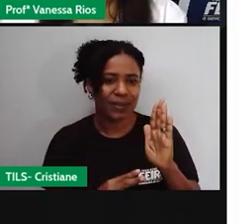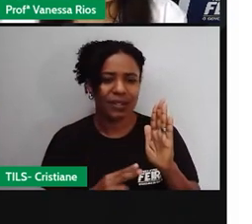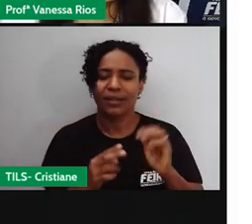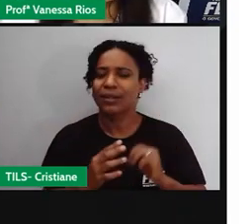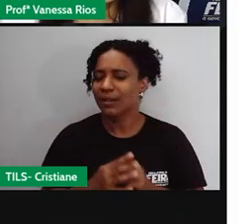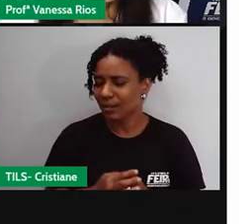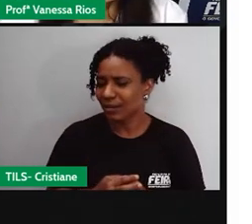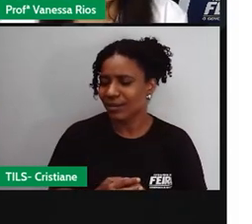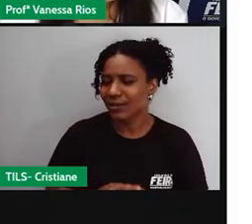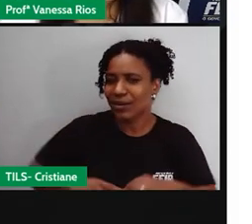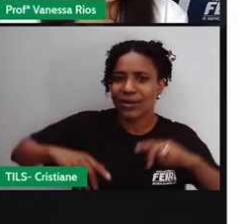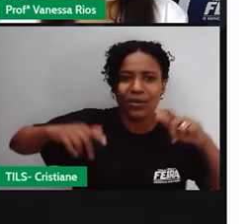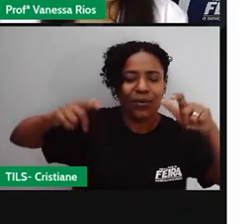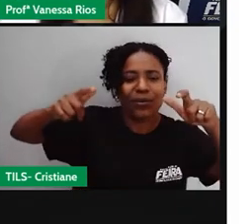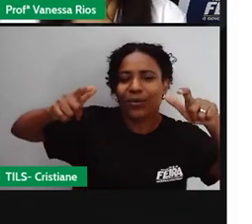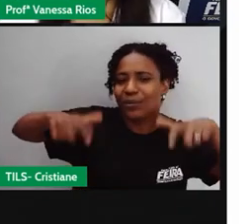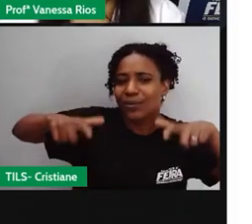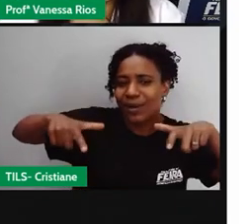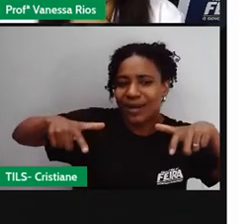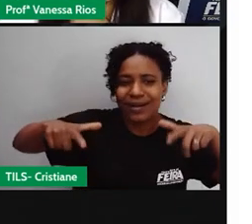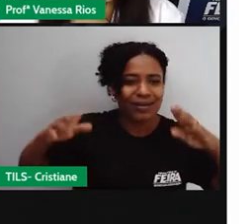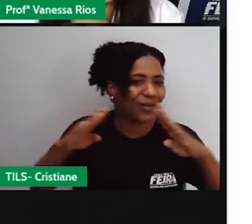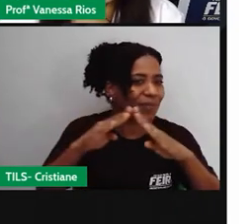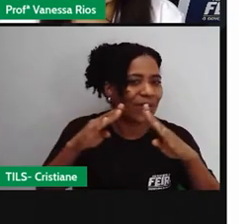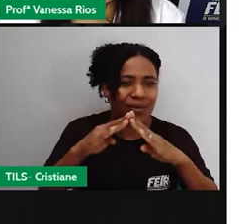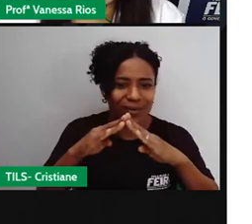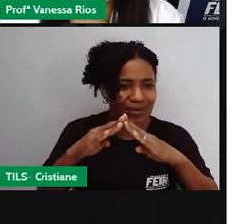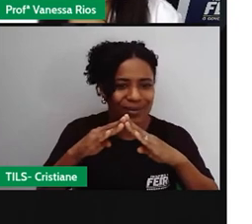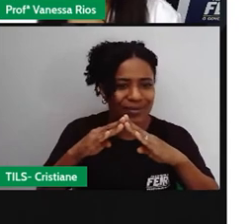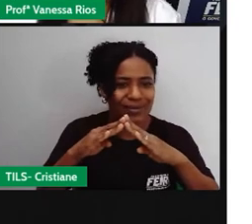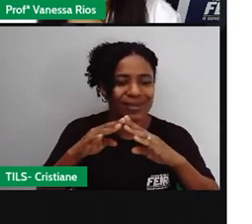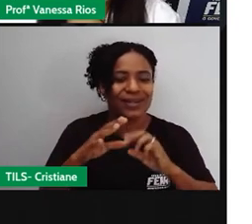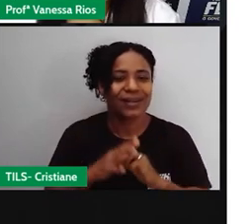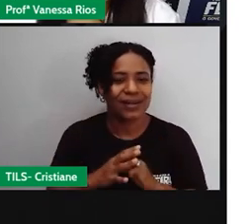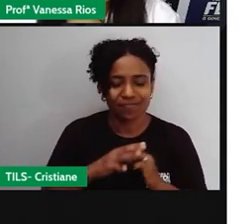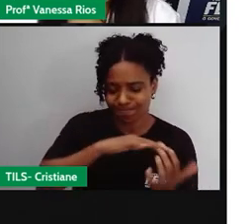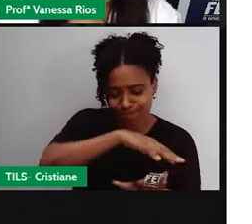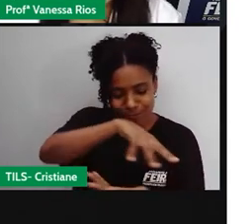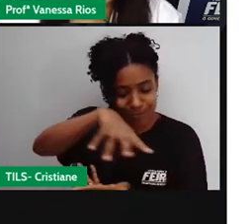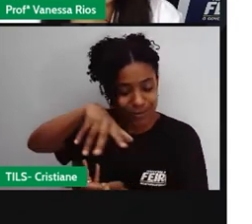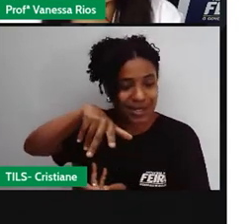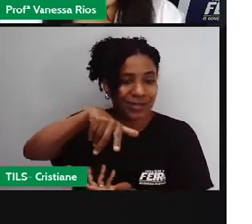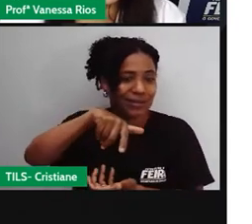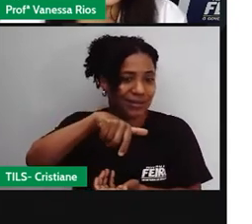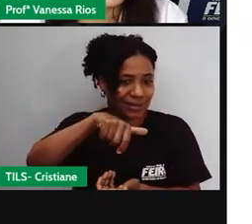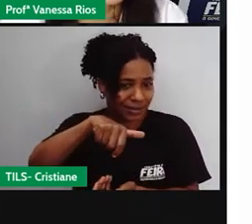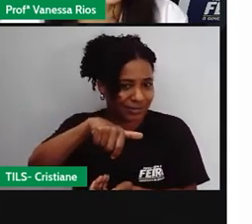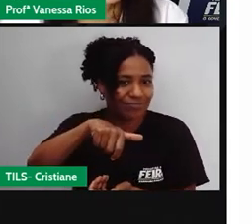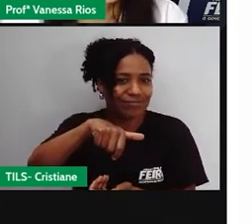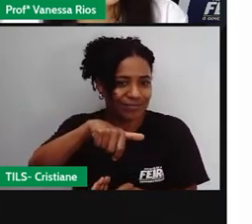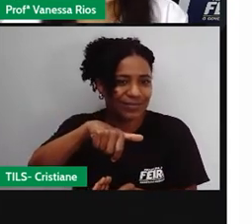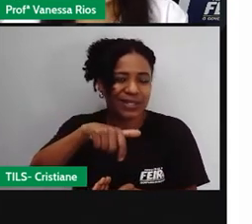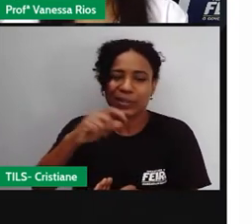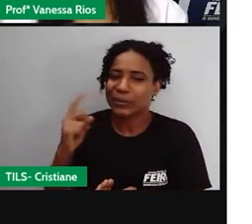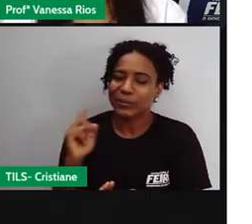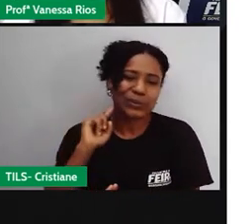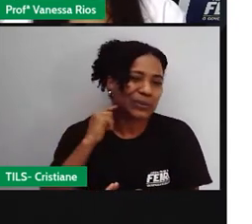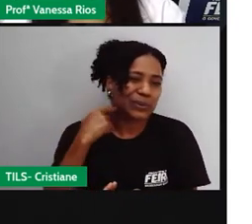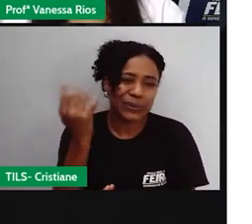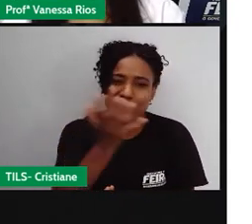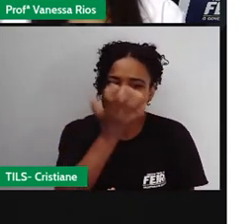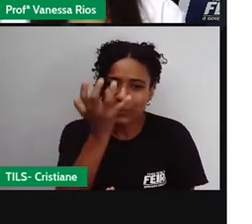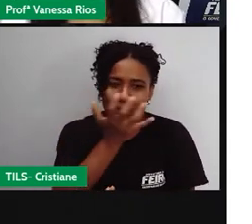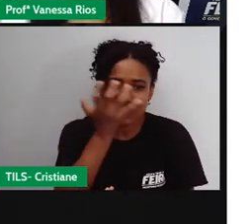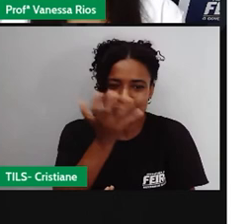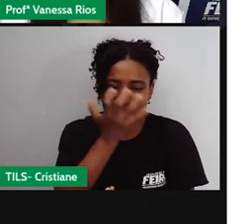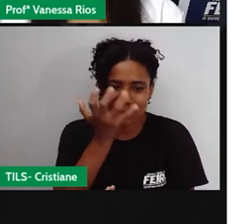moro. O planeta onde eu moro, se não estivesse poluído, eu faria um desenho, num papel bem